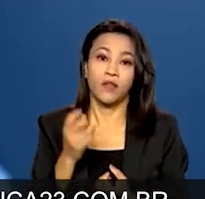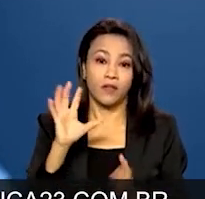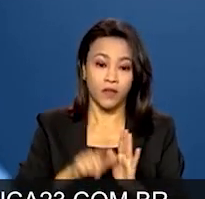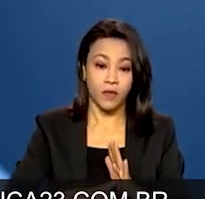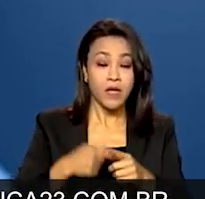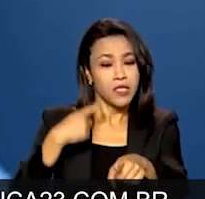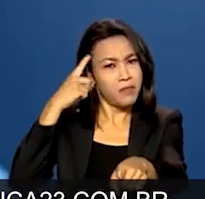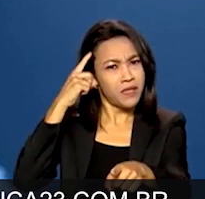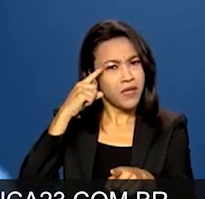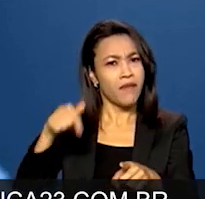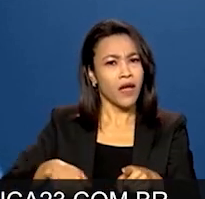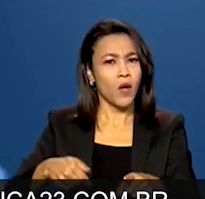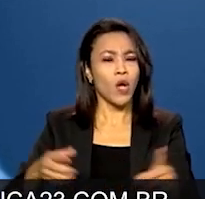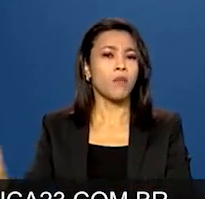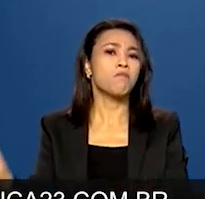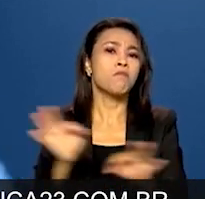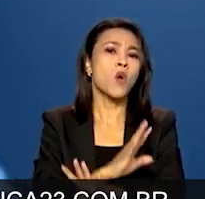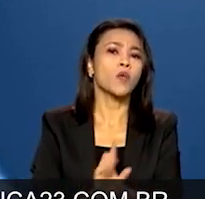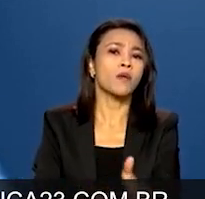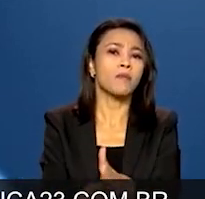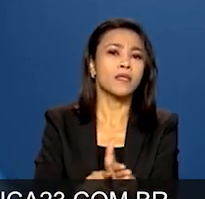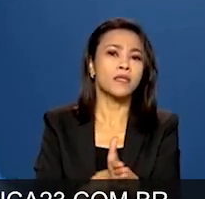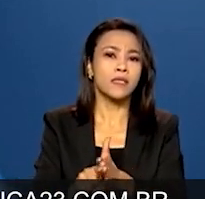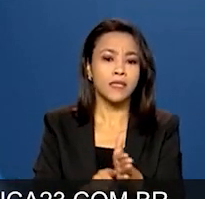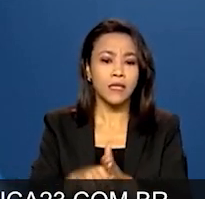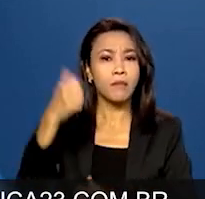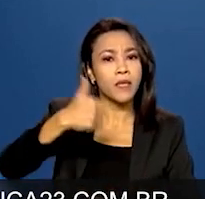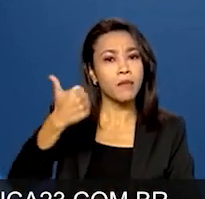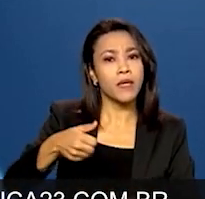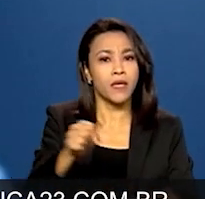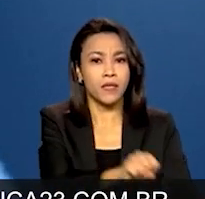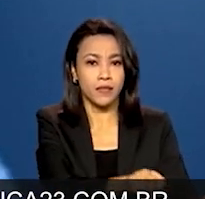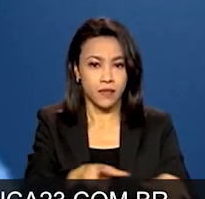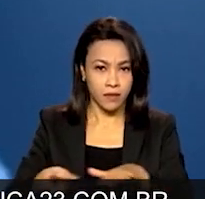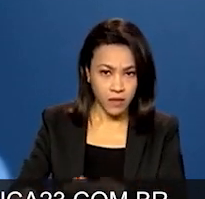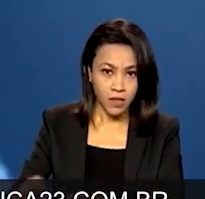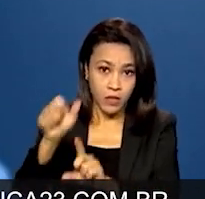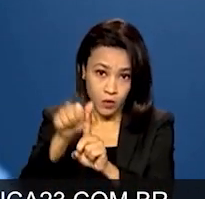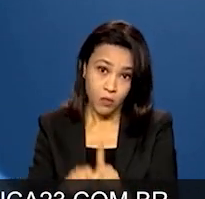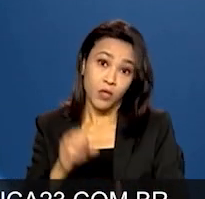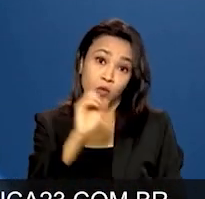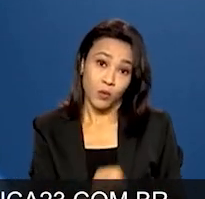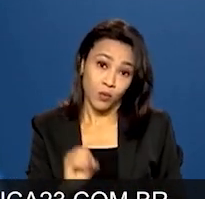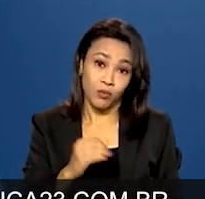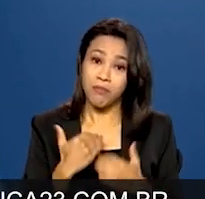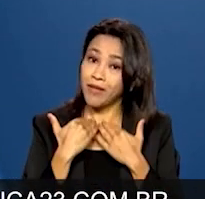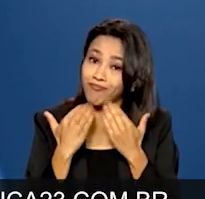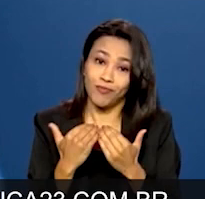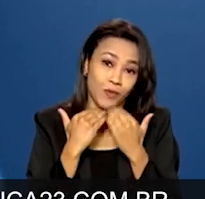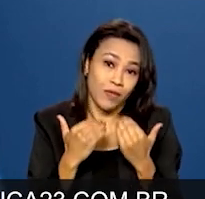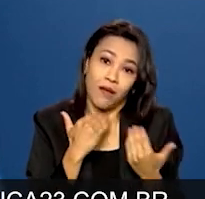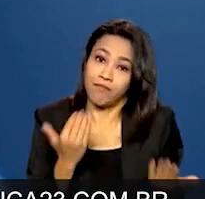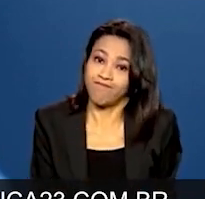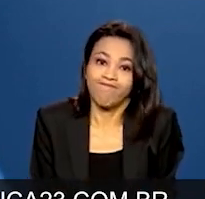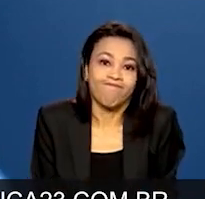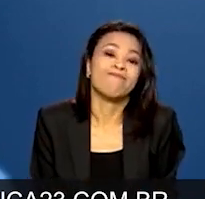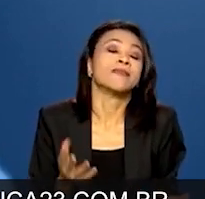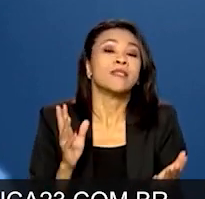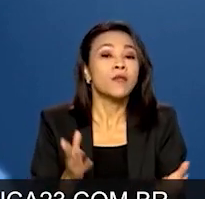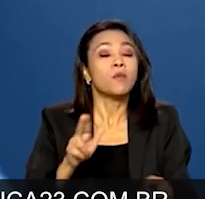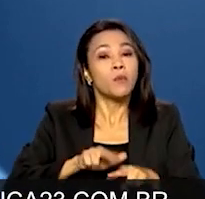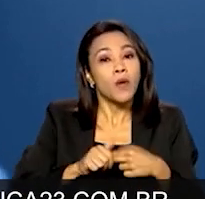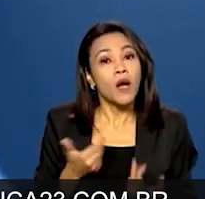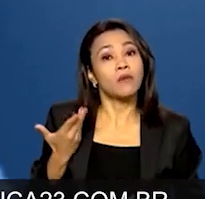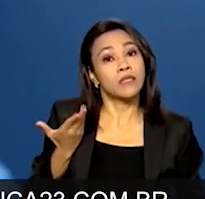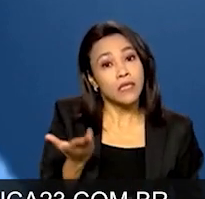fechar o censo agora em meados de início, logo na primeira semana de outubro. Isso não aconteceu. Então, diante